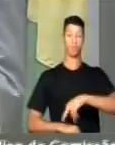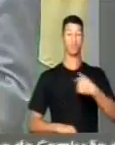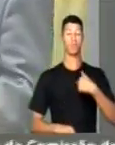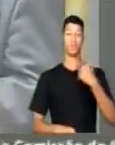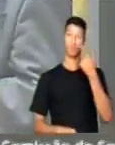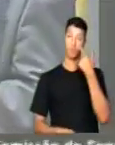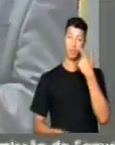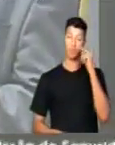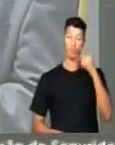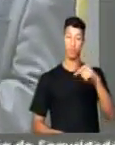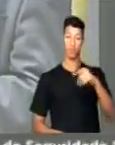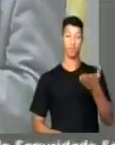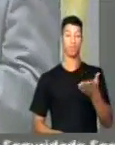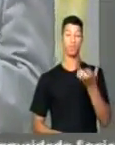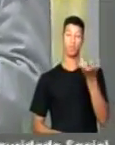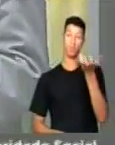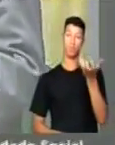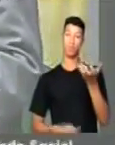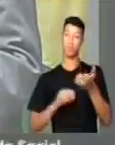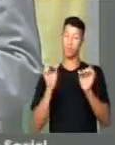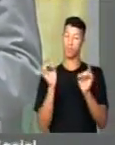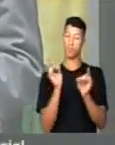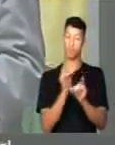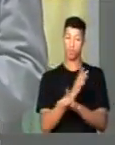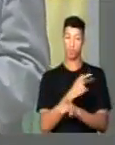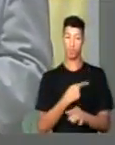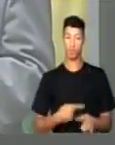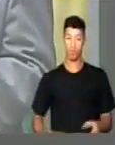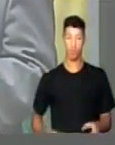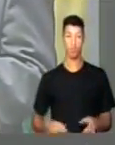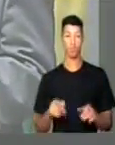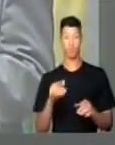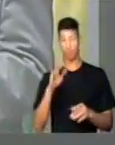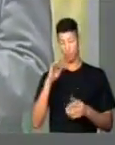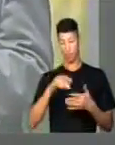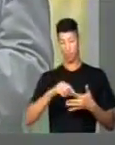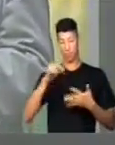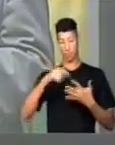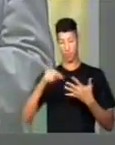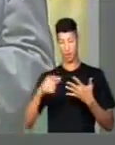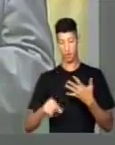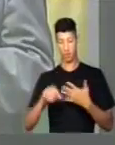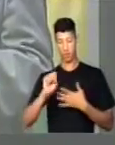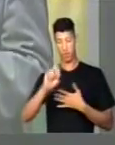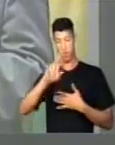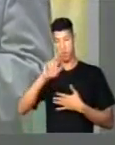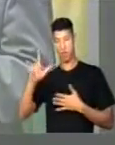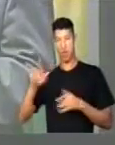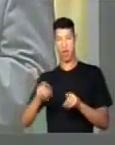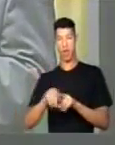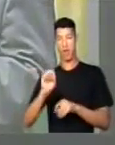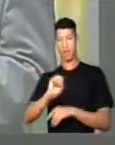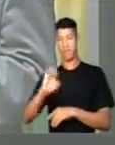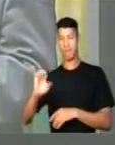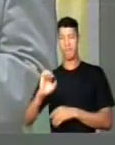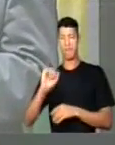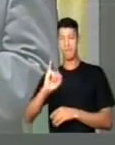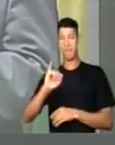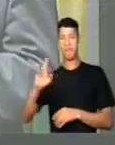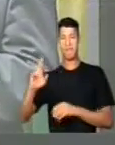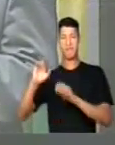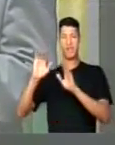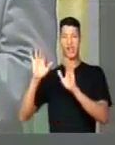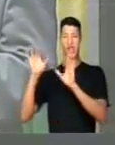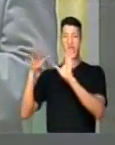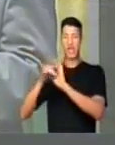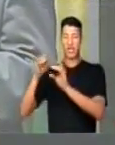Eu vejo aqui, e quero concluir, senhor presidente, os privilégios do Sul e Sudeste. Imposto de renda